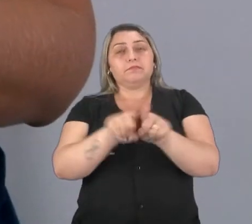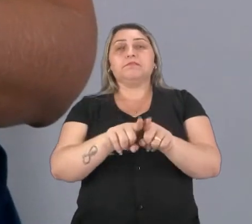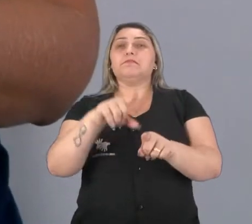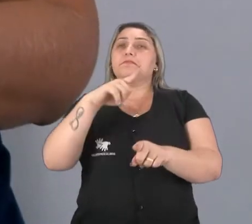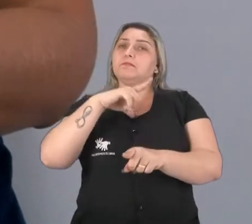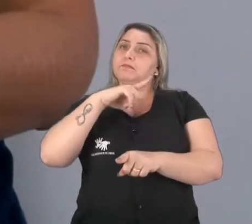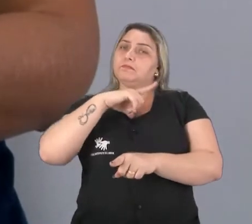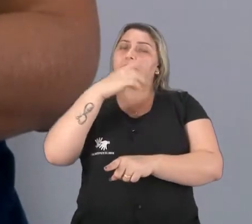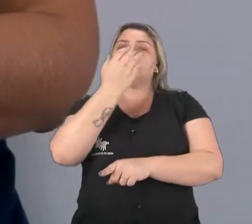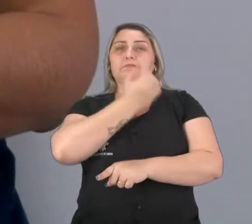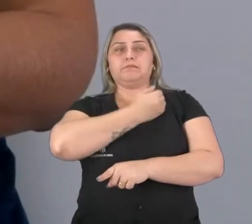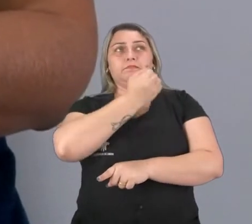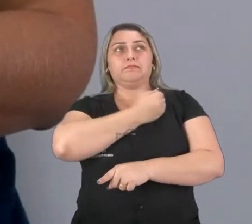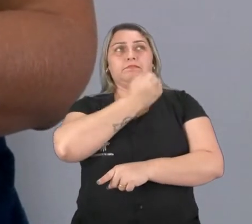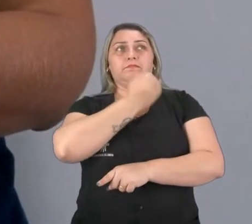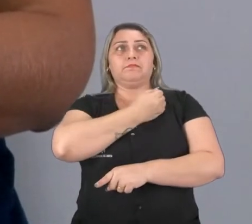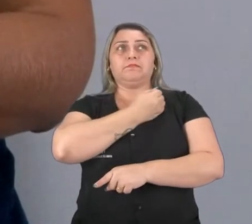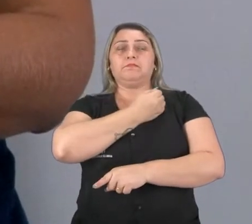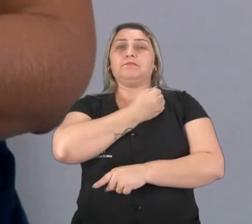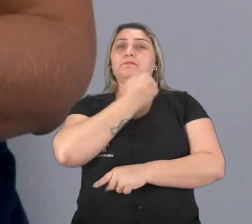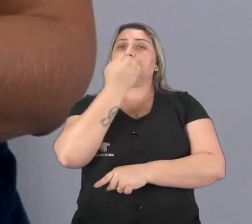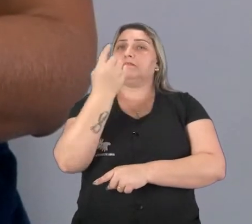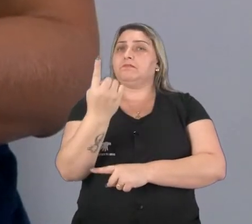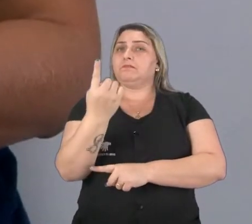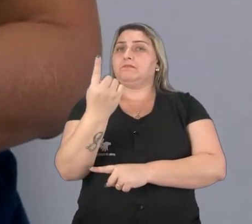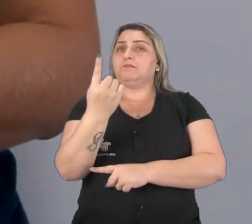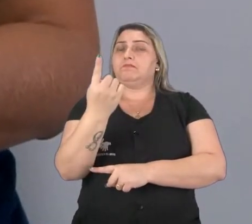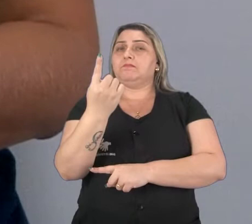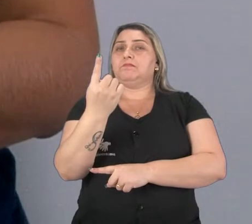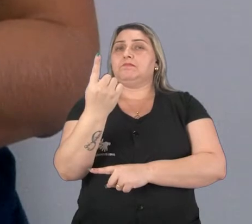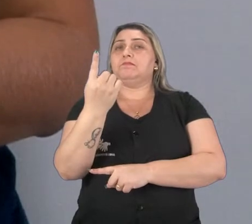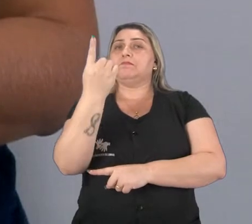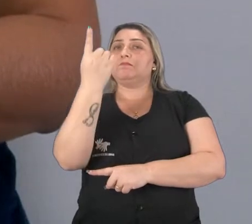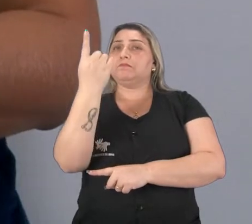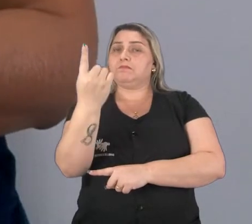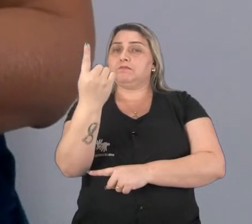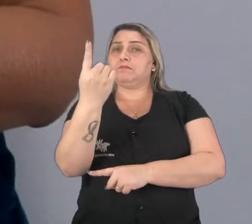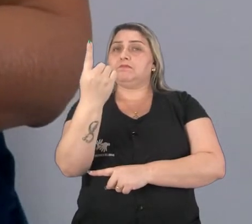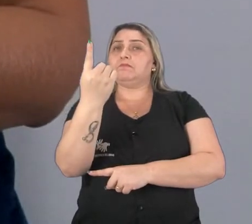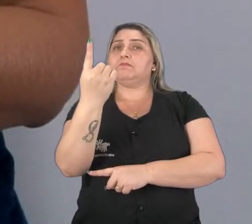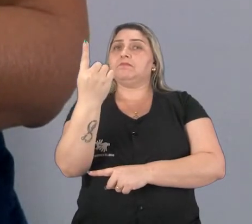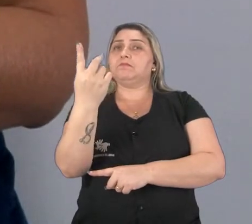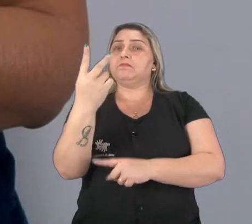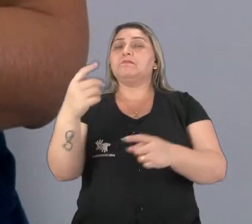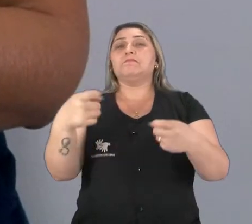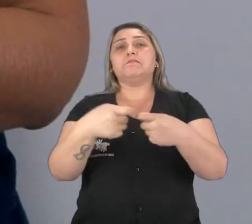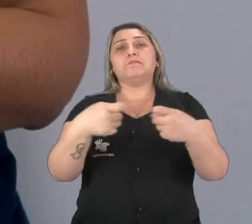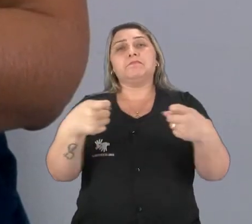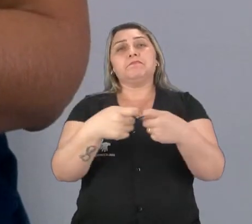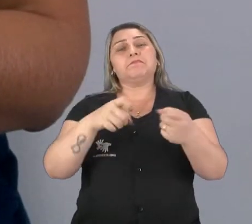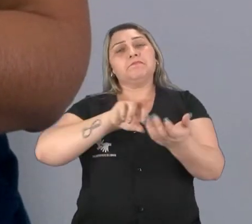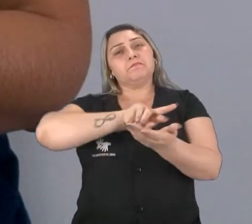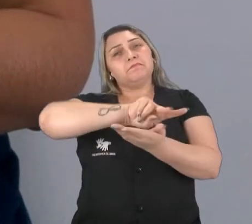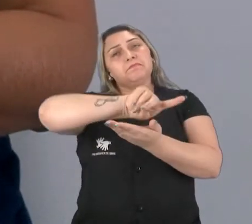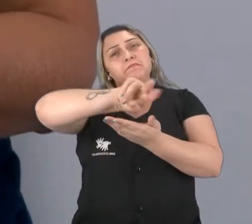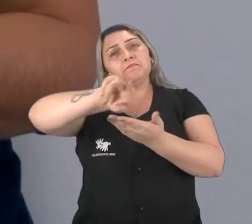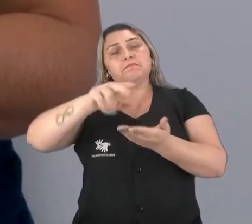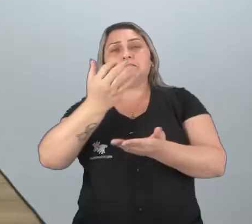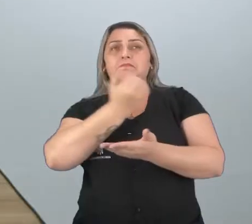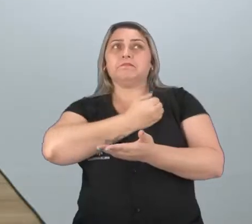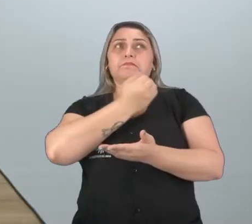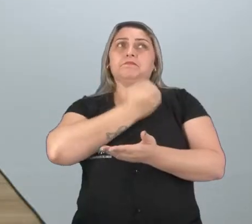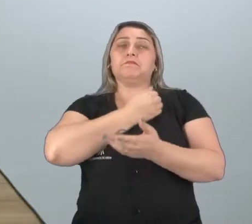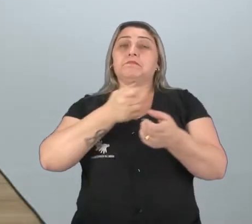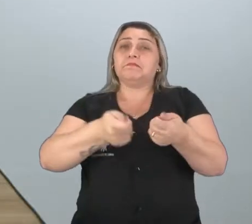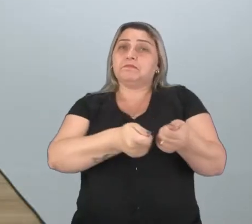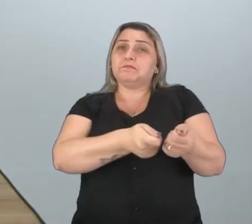aparecem números. Contém o número 1 aqui, ó, contém um par de meia. E aqui embaixo aparecem vários números. que é